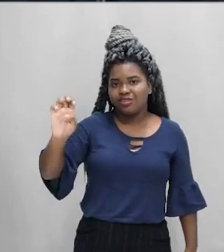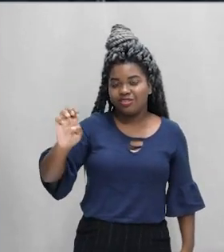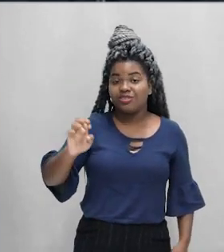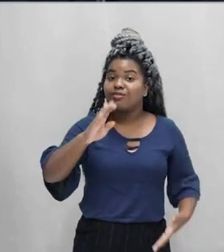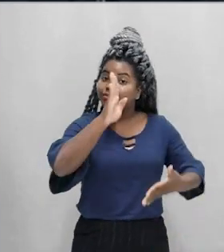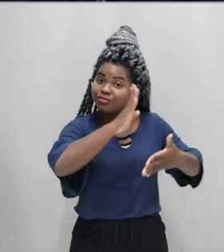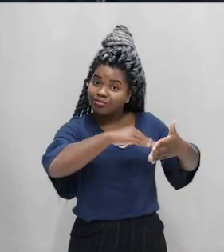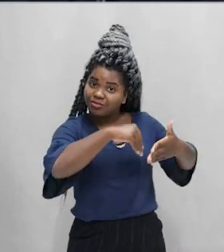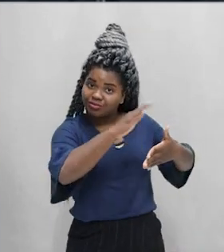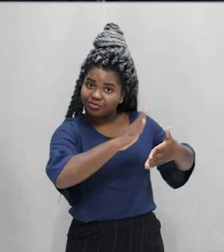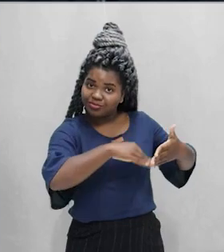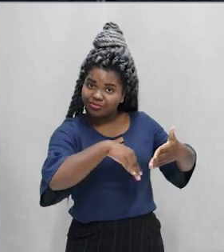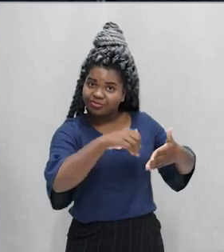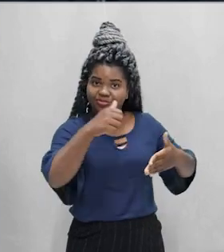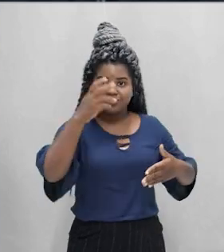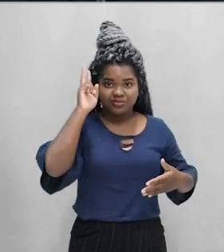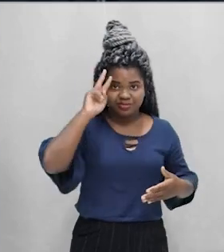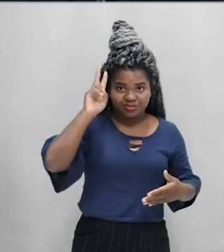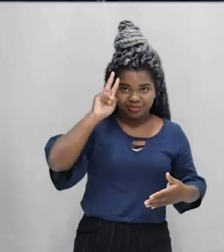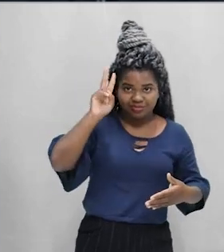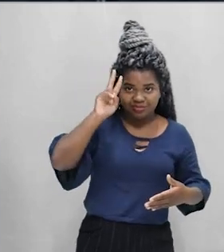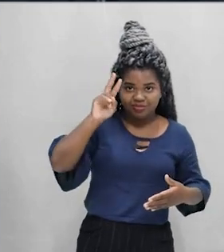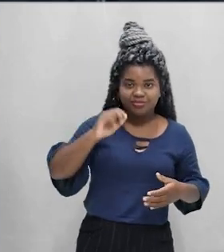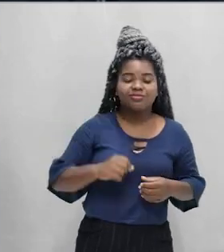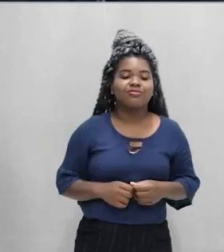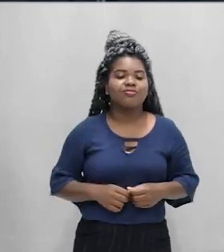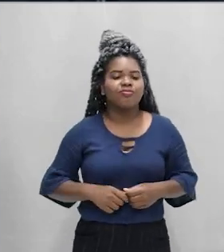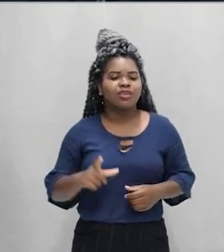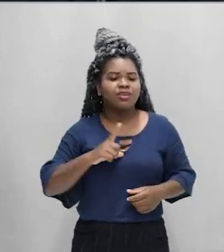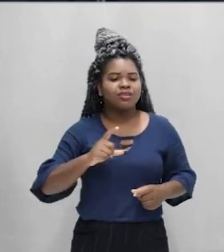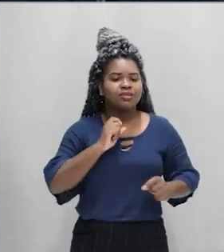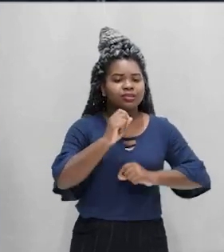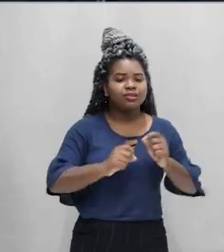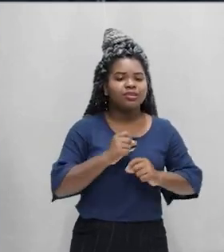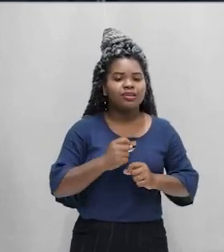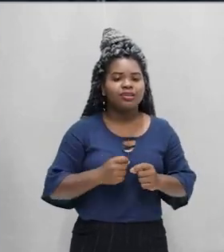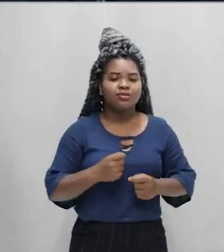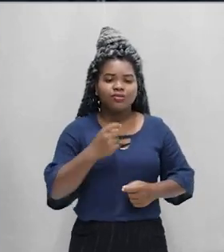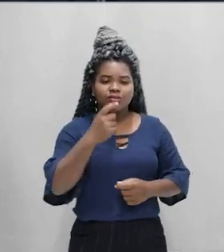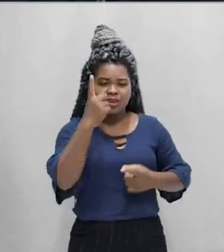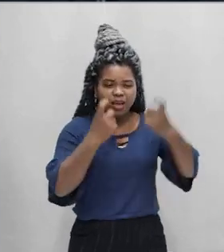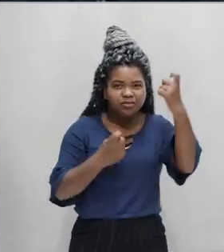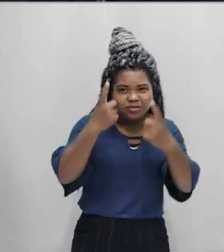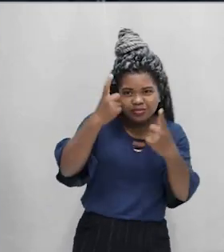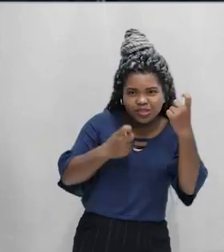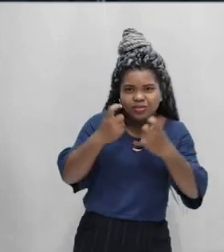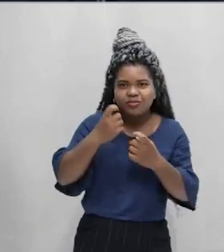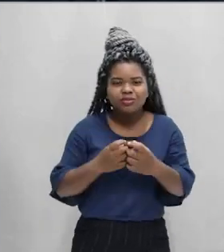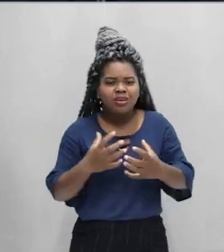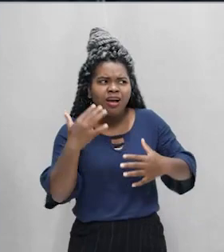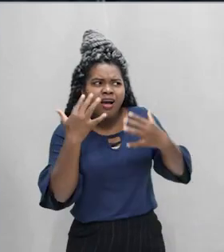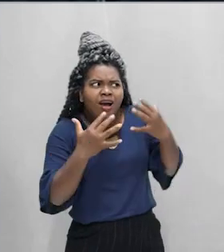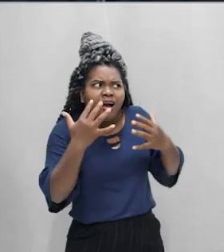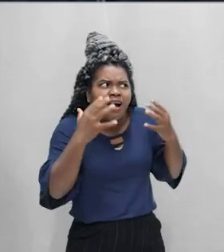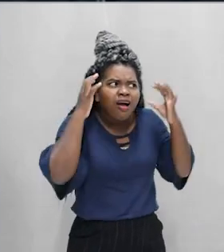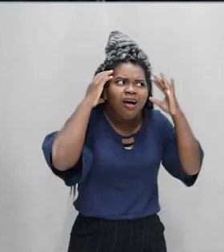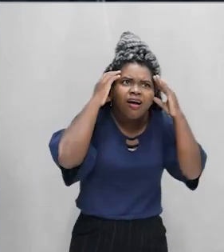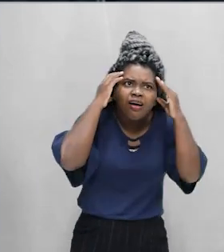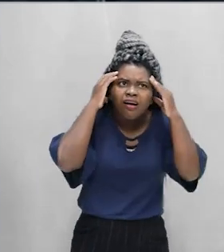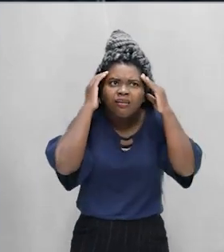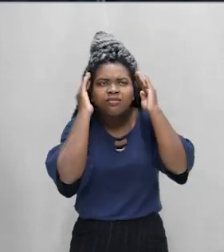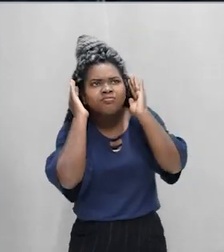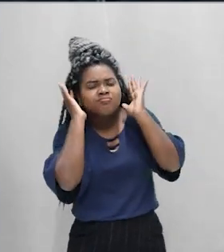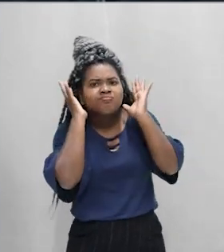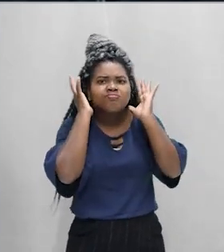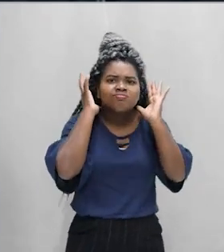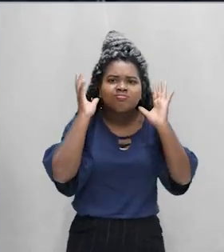a ateliê do pintor, né? Aqui ele faz assim essa cara assim meio de uma pessoa que não está muito no seu juízo perfeito.